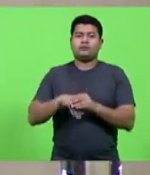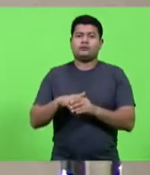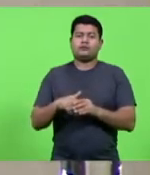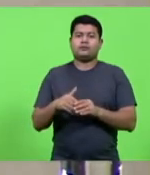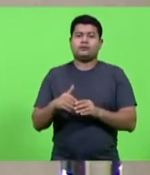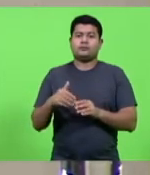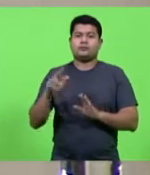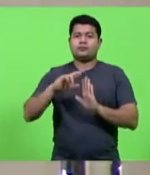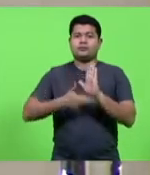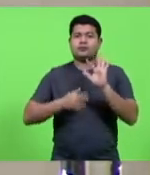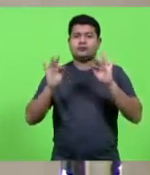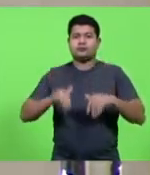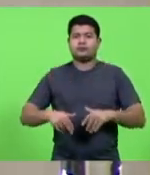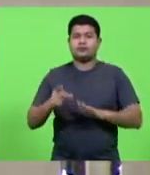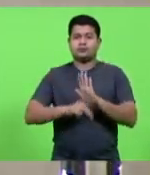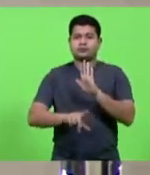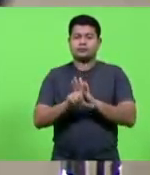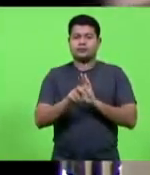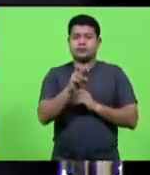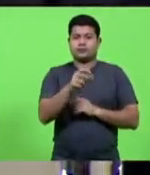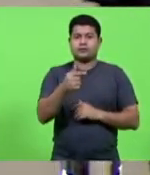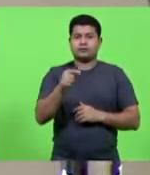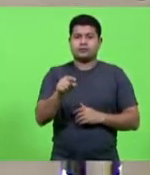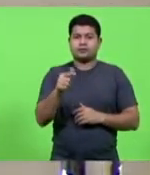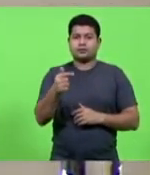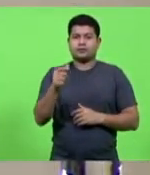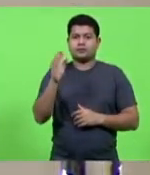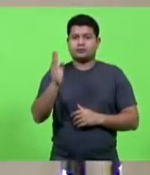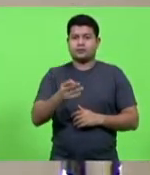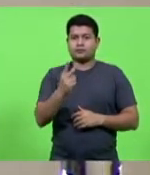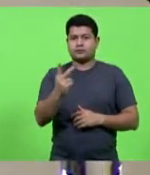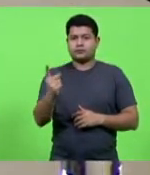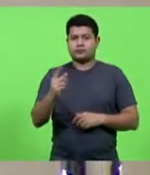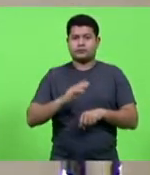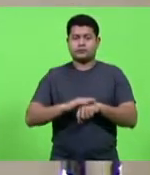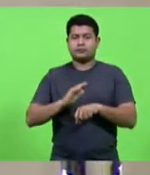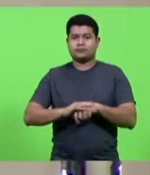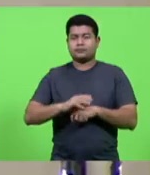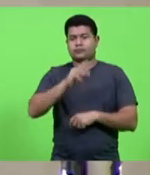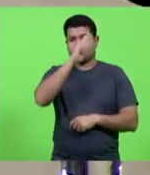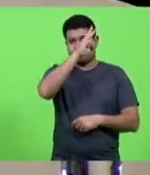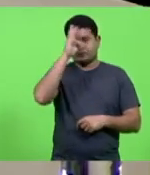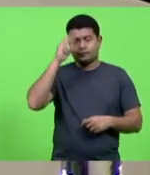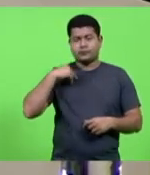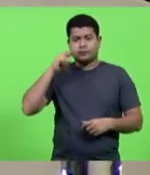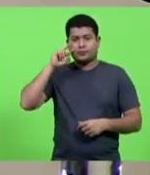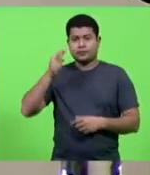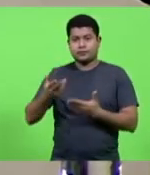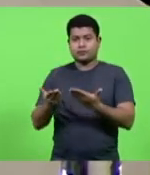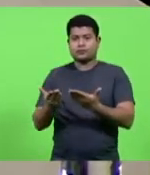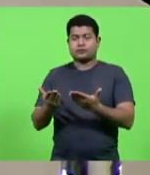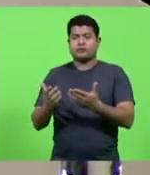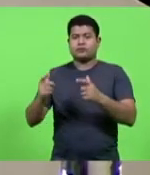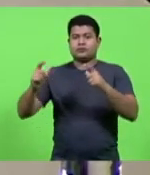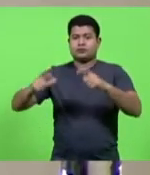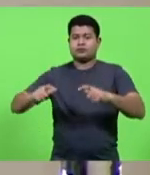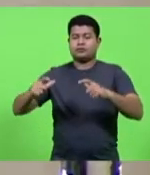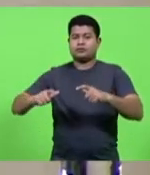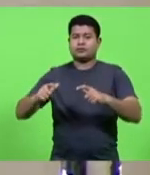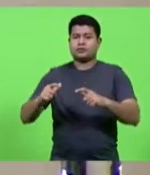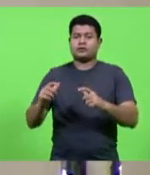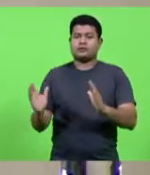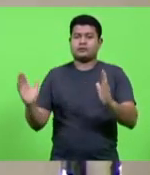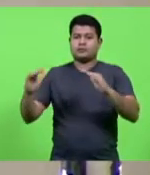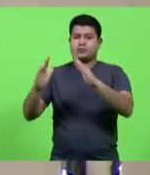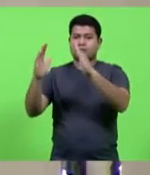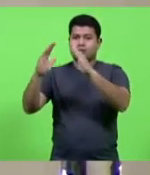da redação final do projeto de lei 57.7/2021, autor deputado Valnei Weber, reconhece o Santuário Nossa Senhora de Fátima no município de